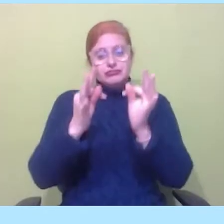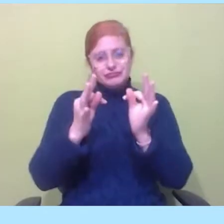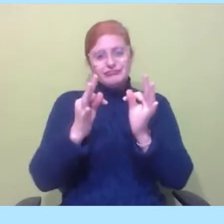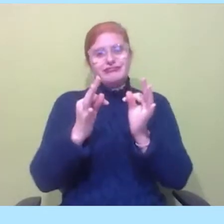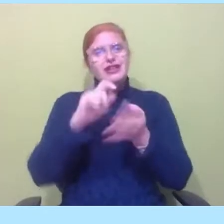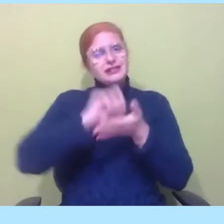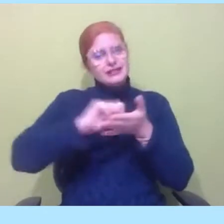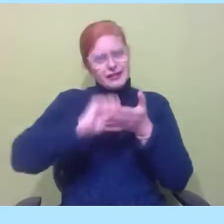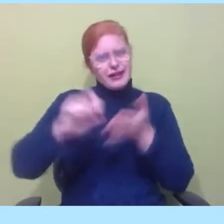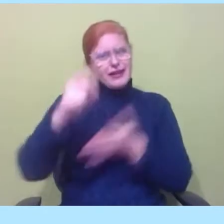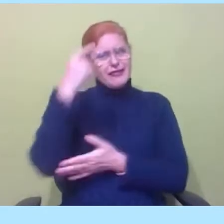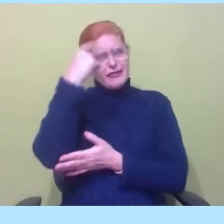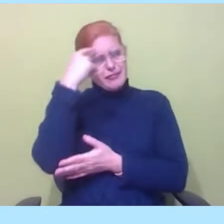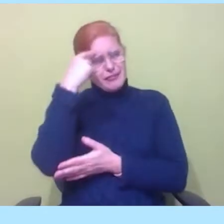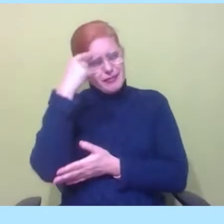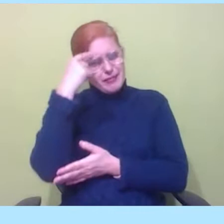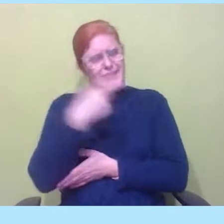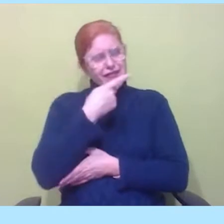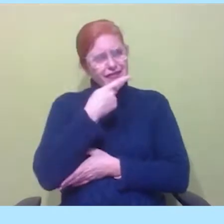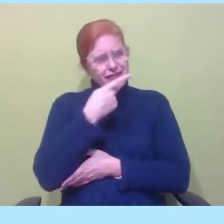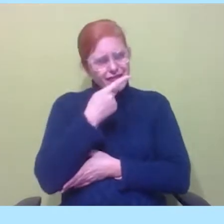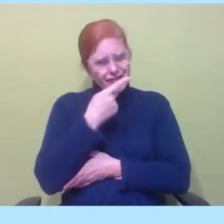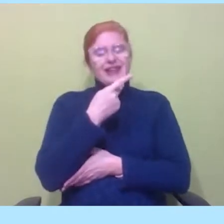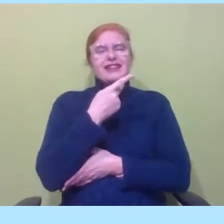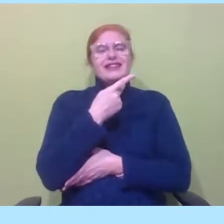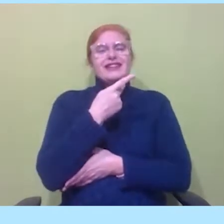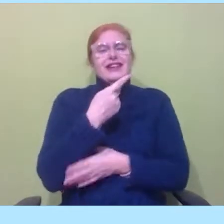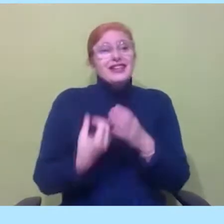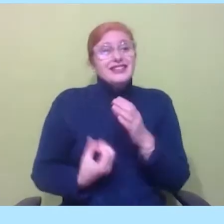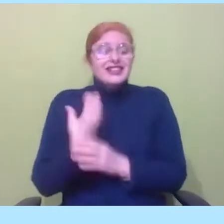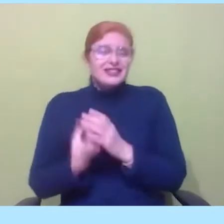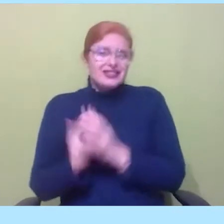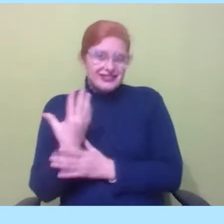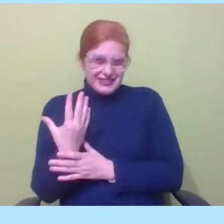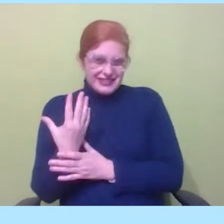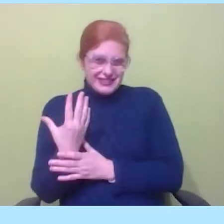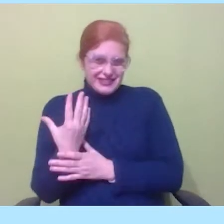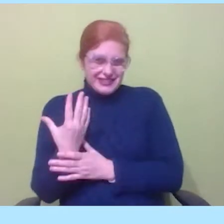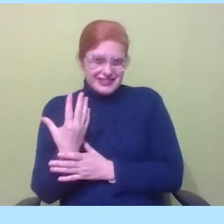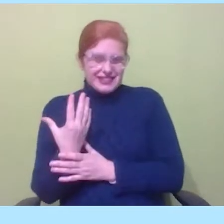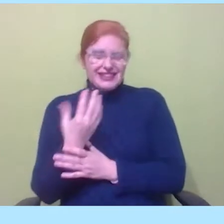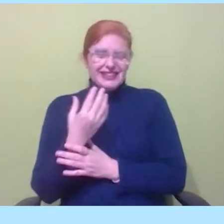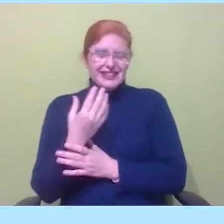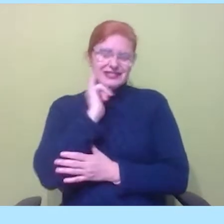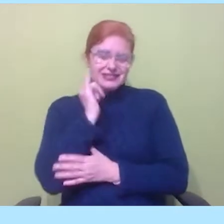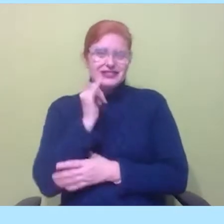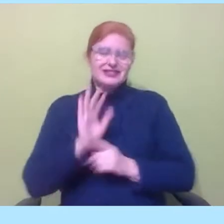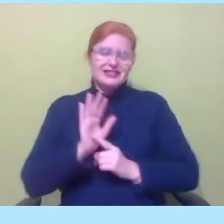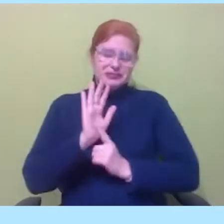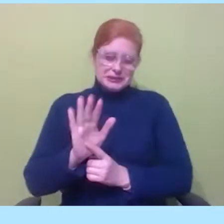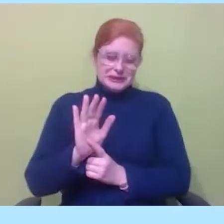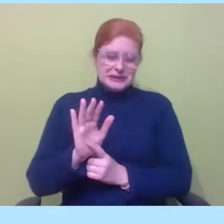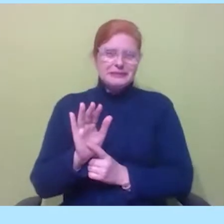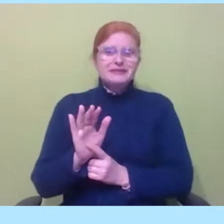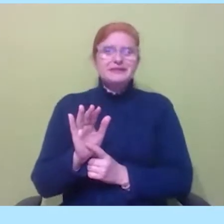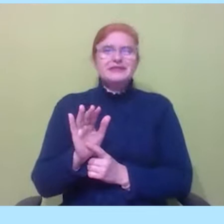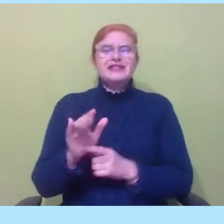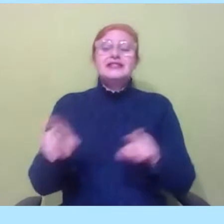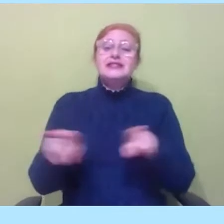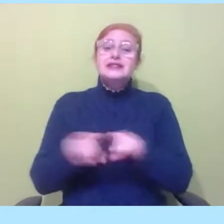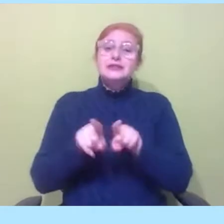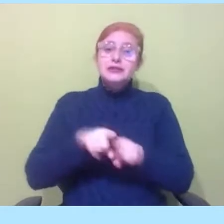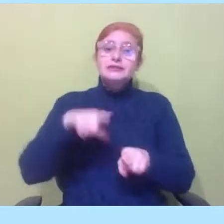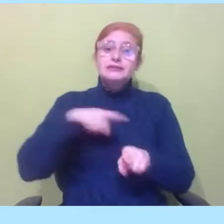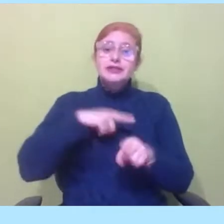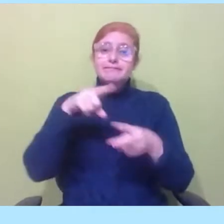Commons. E ela vai se apresentar. E aqui temos também a Tiane Neve Barros, que é a nossa